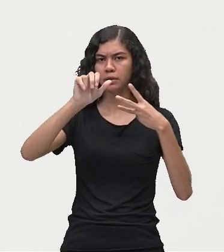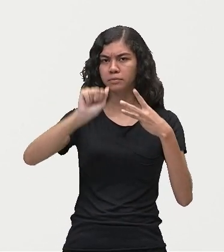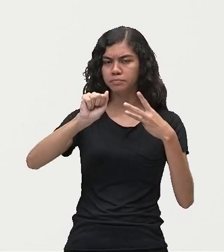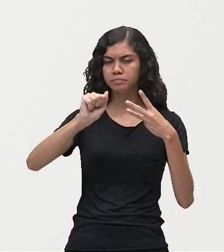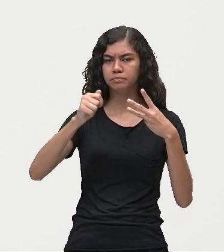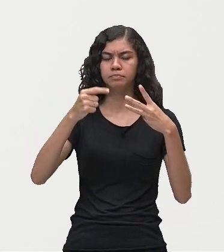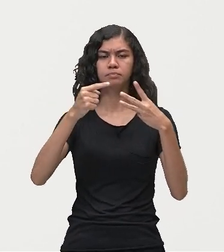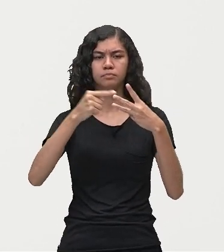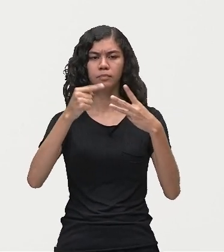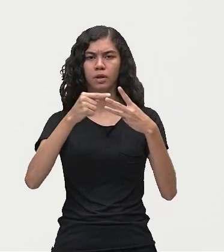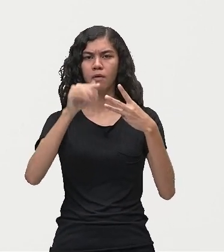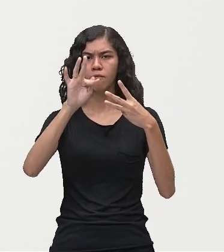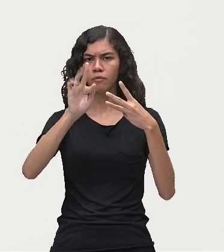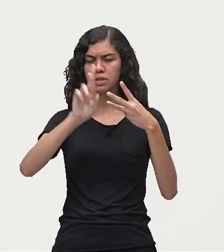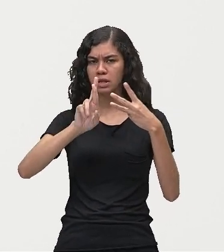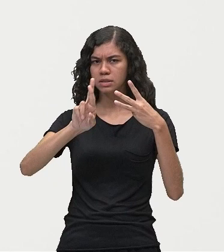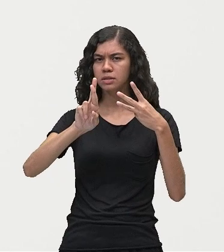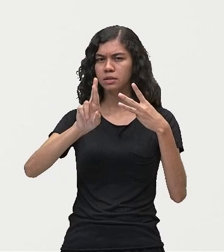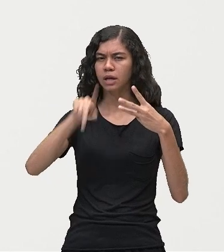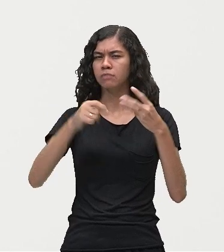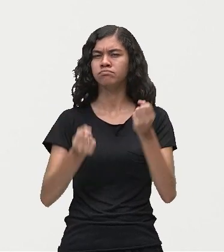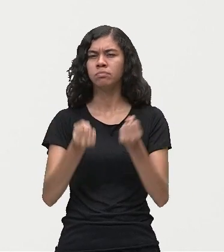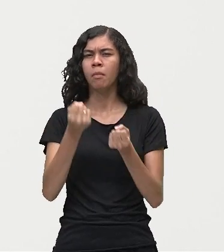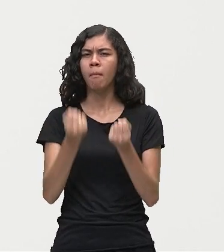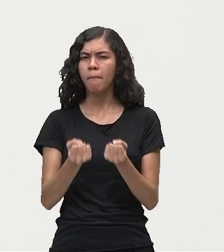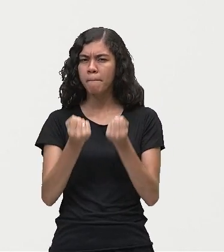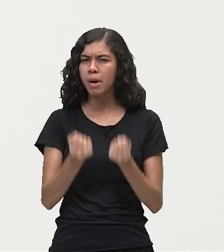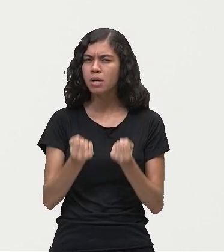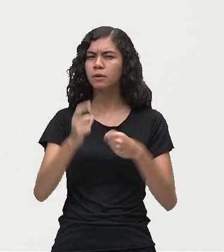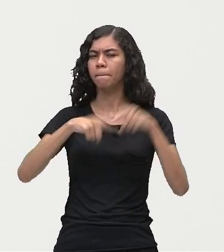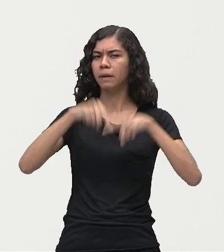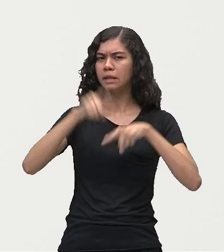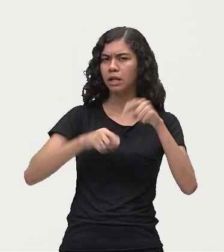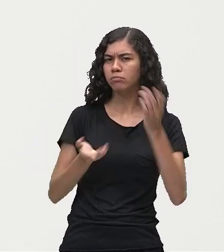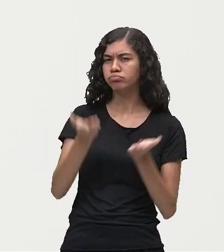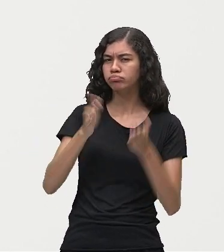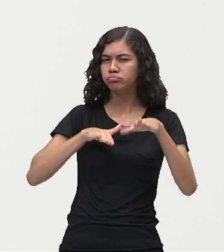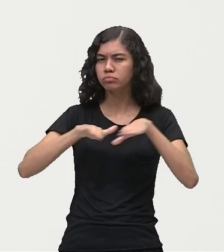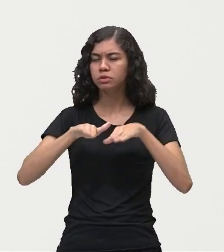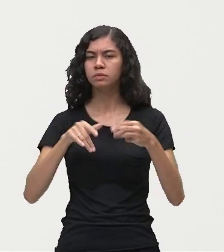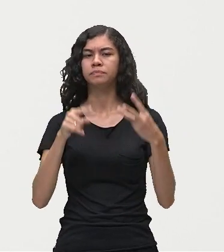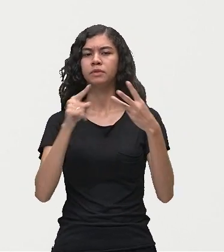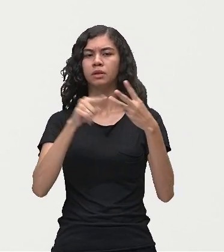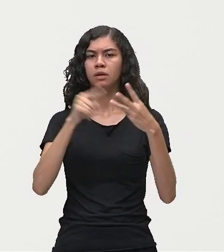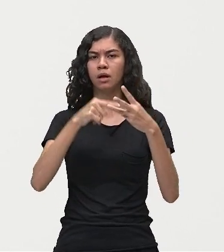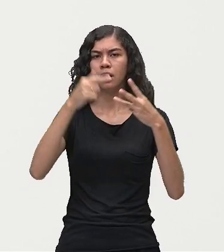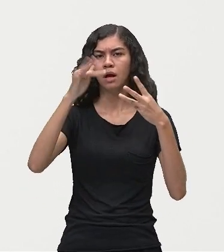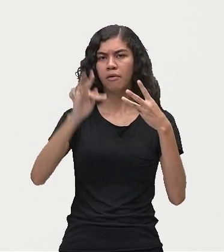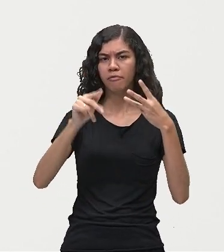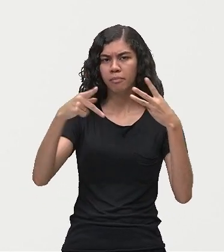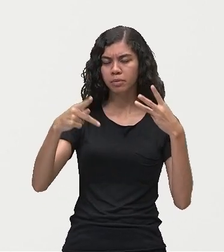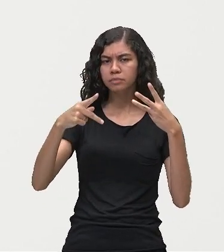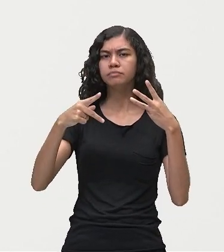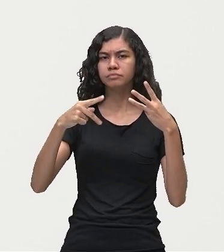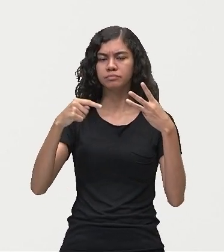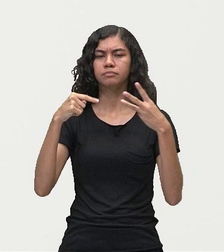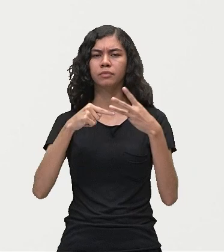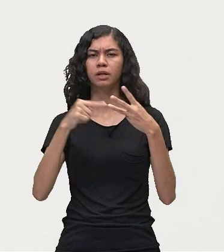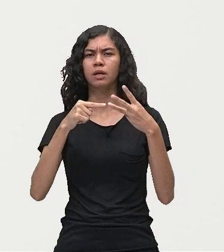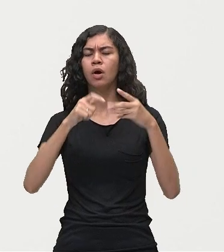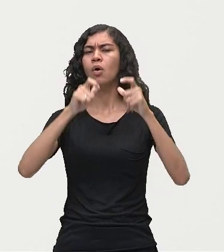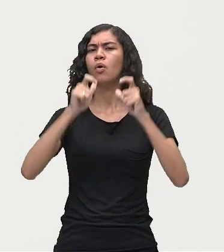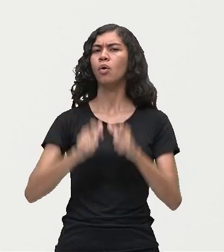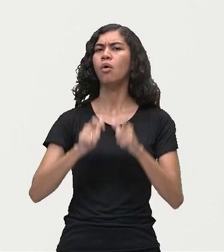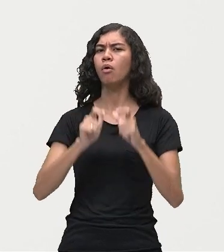força resistente, que é o peso, é o objeto que a gente quer movimentar, e a força potente. A força potente é o local